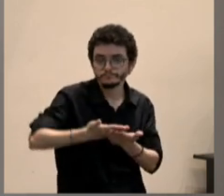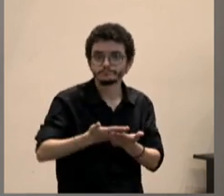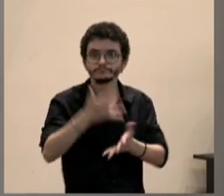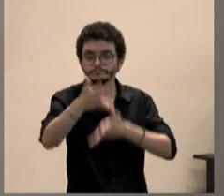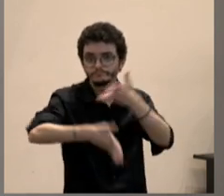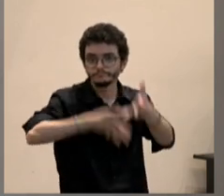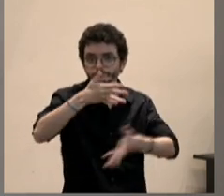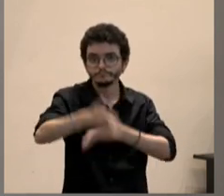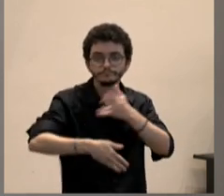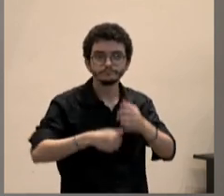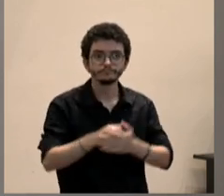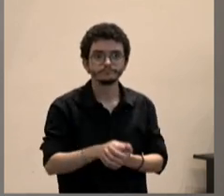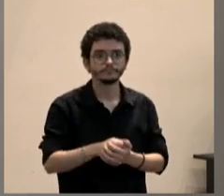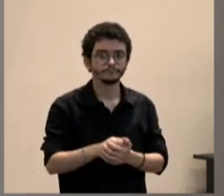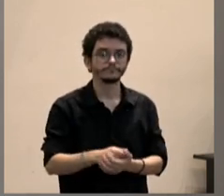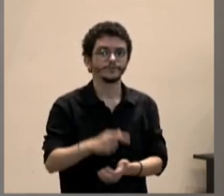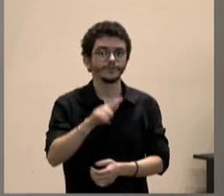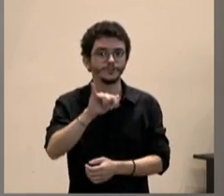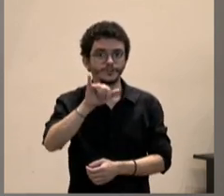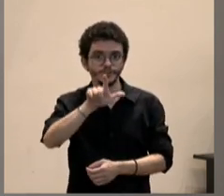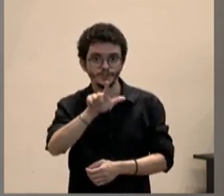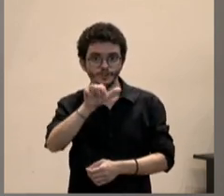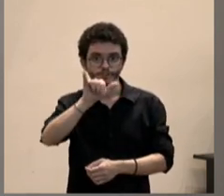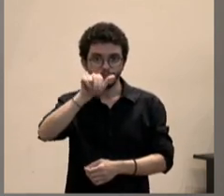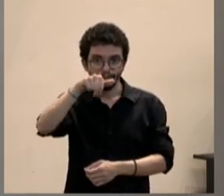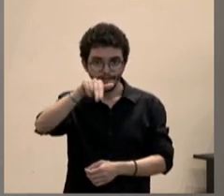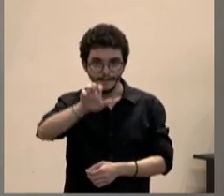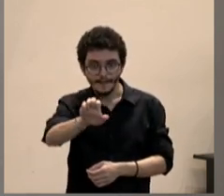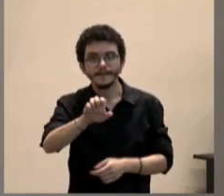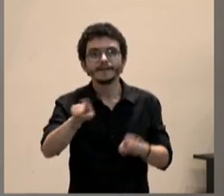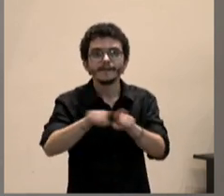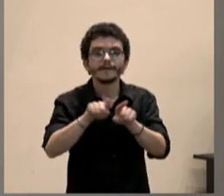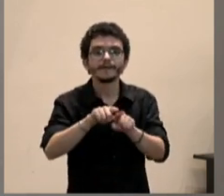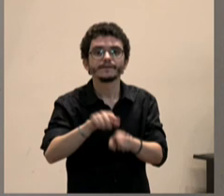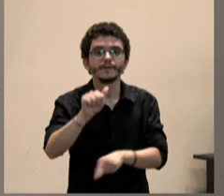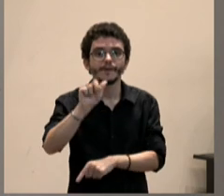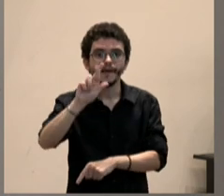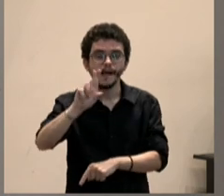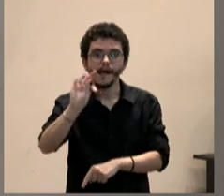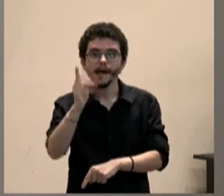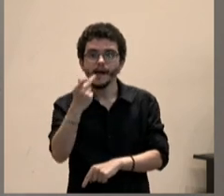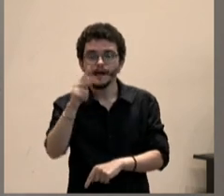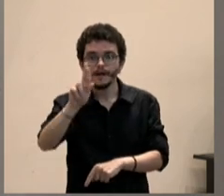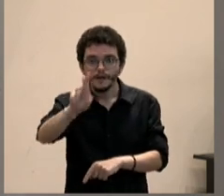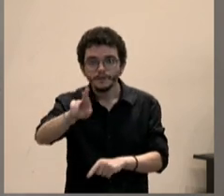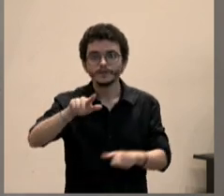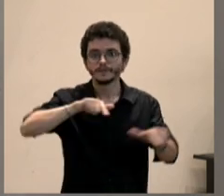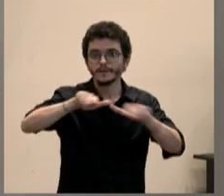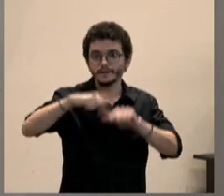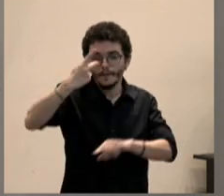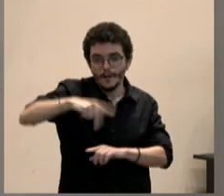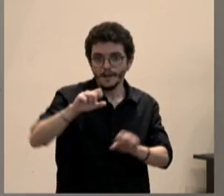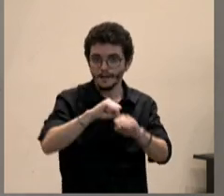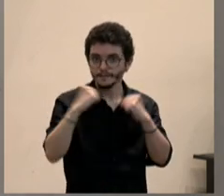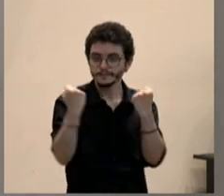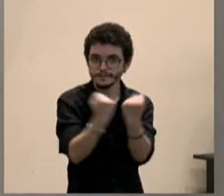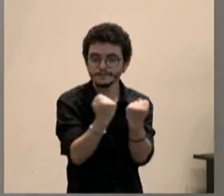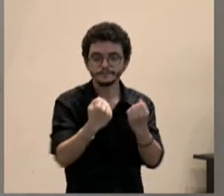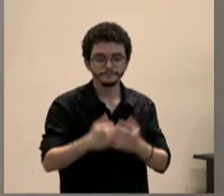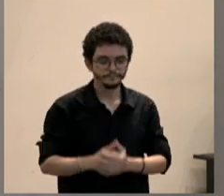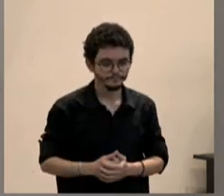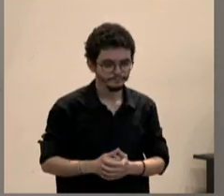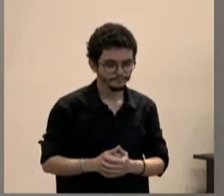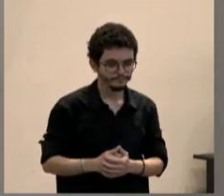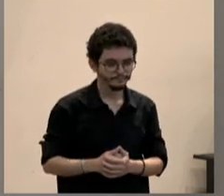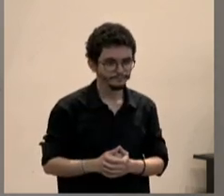Libras, Juliane e Arthur, que estão prestando um excelente trabalho aqui para o seminário. Teremos agora, então, um